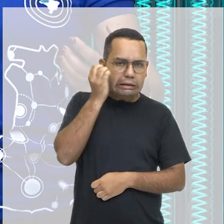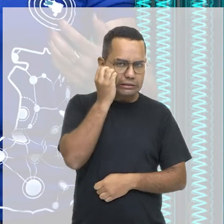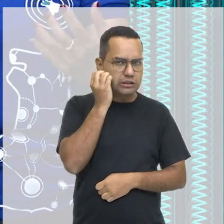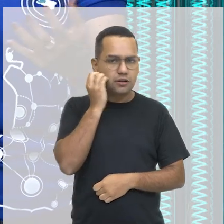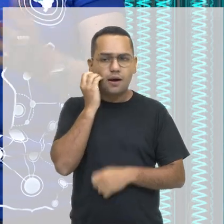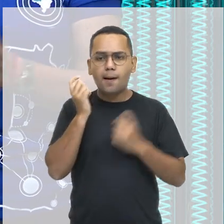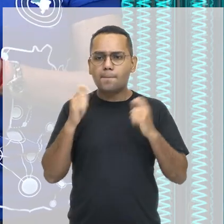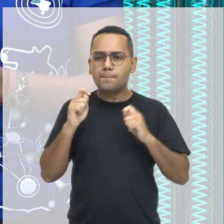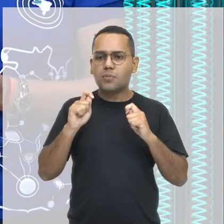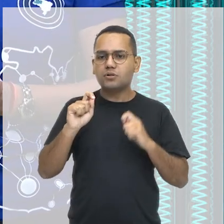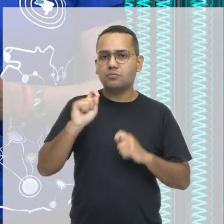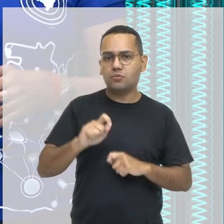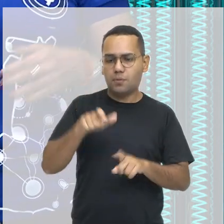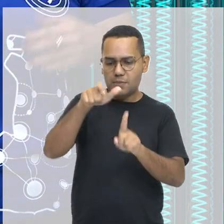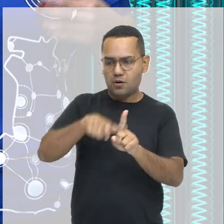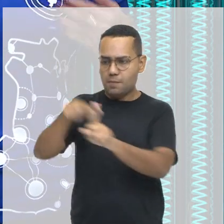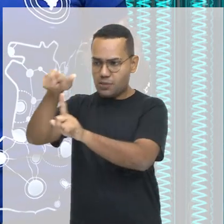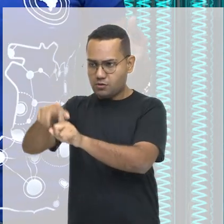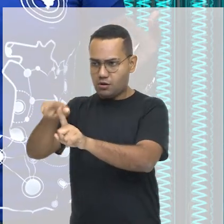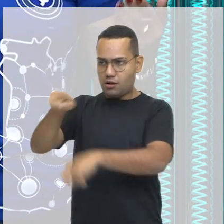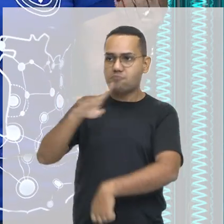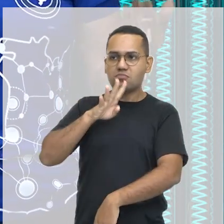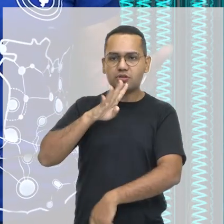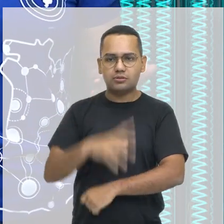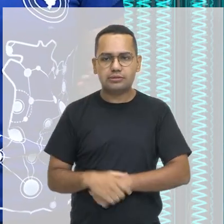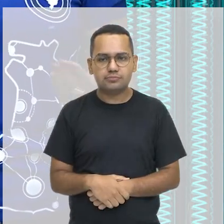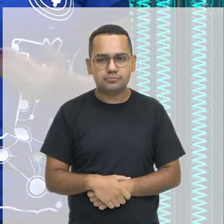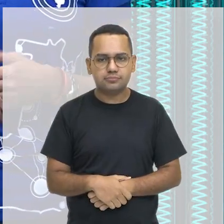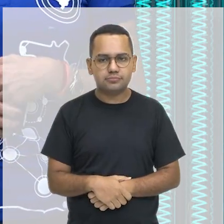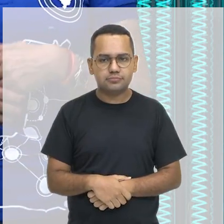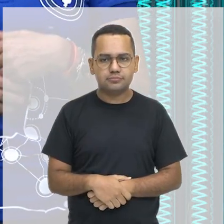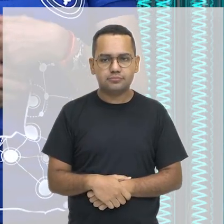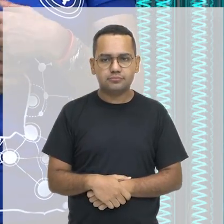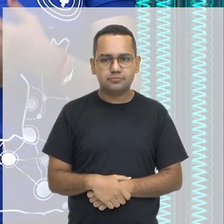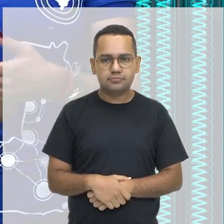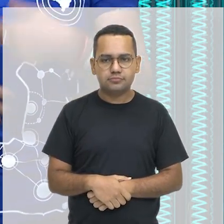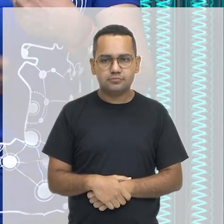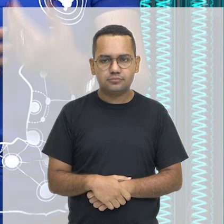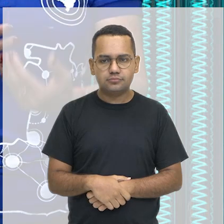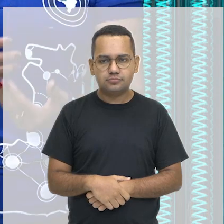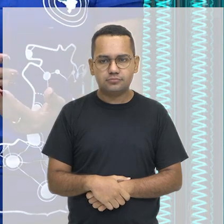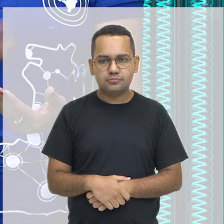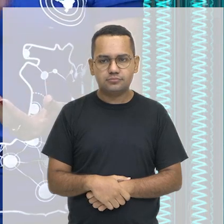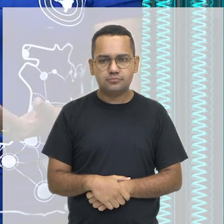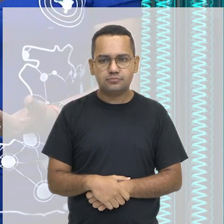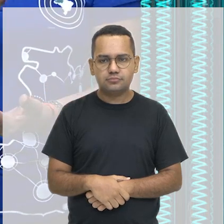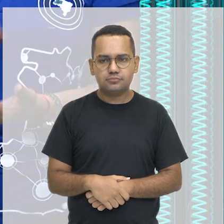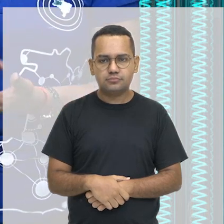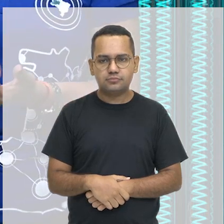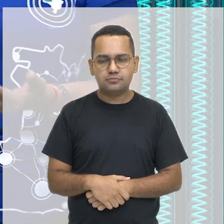o parceiro dele da cena. Então, nós abordamos